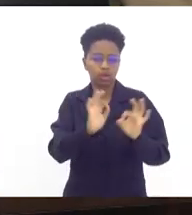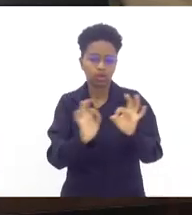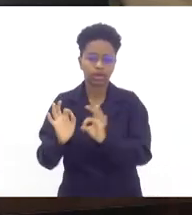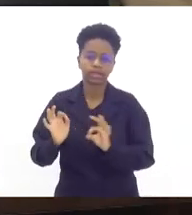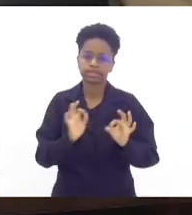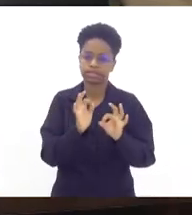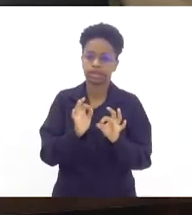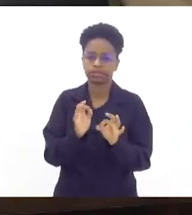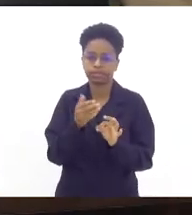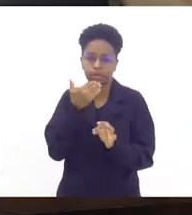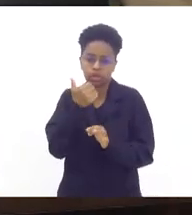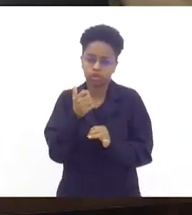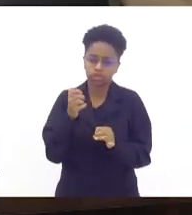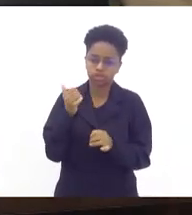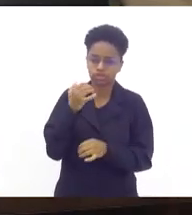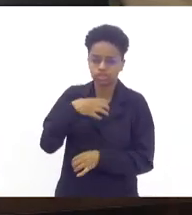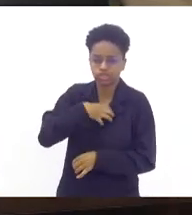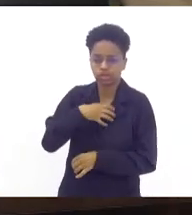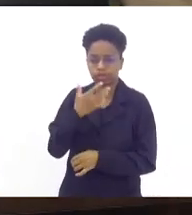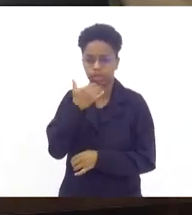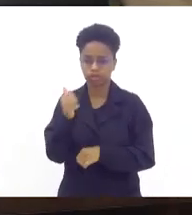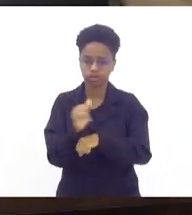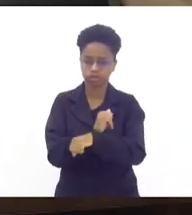ali da melhor maneira possível então